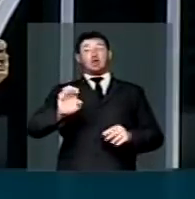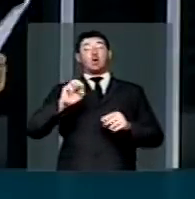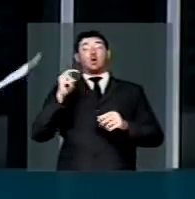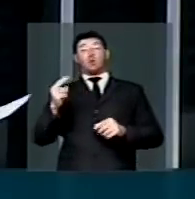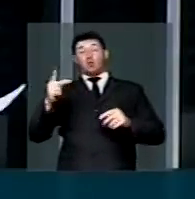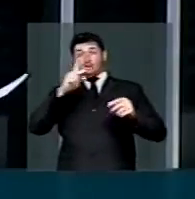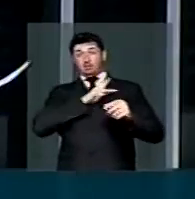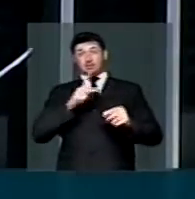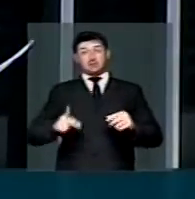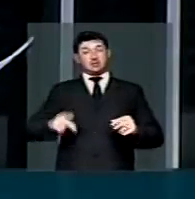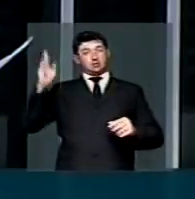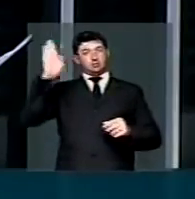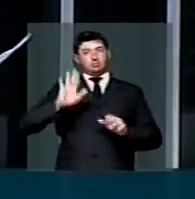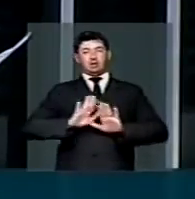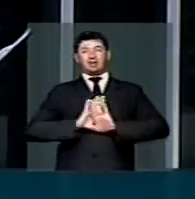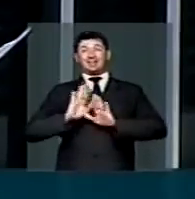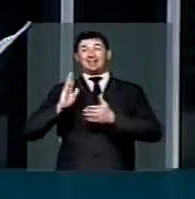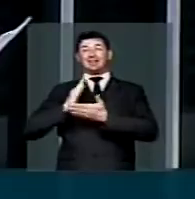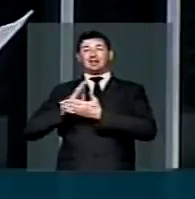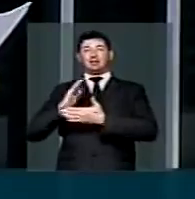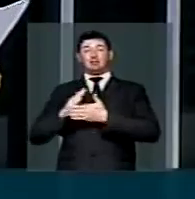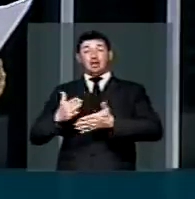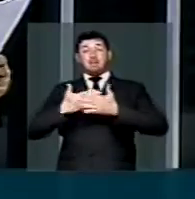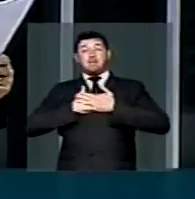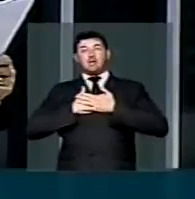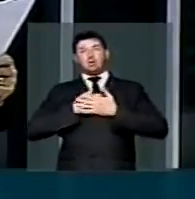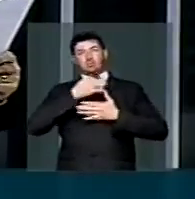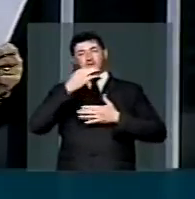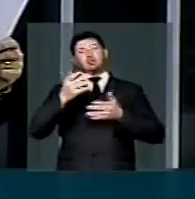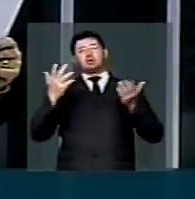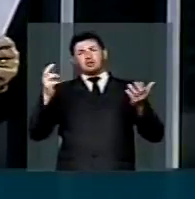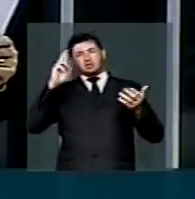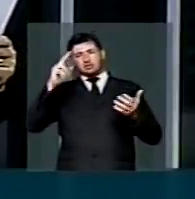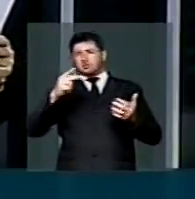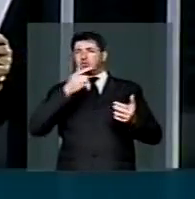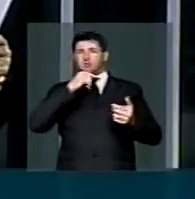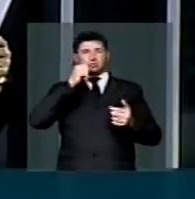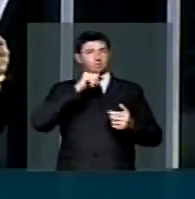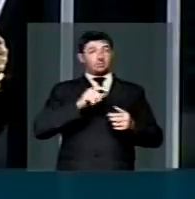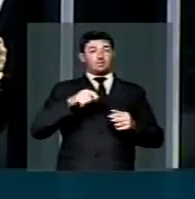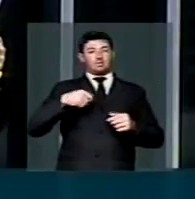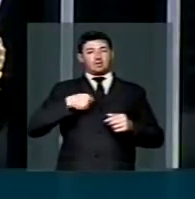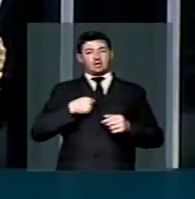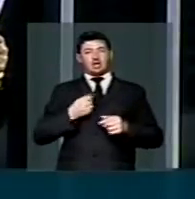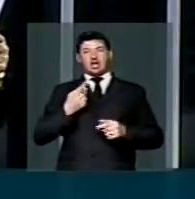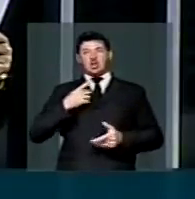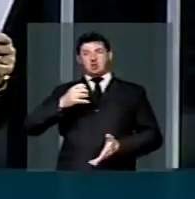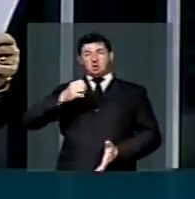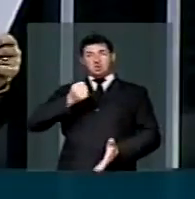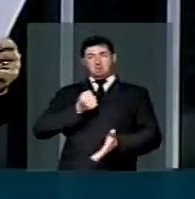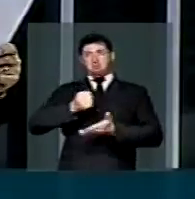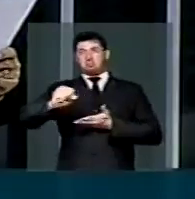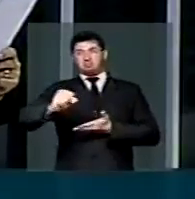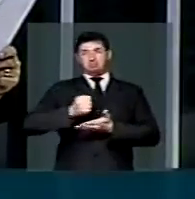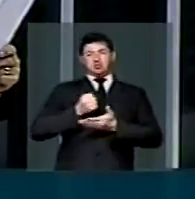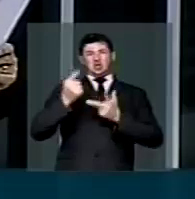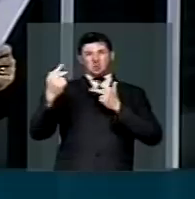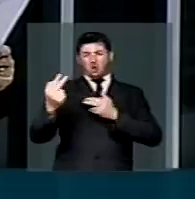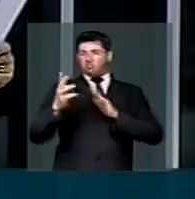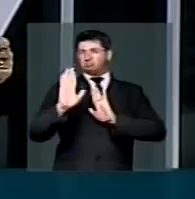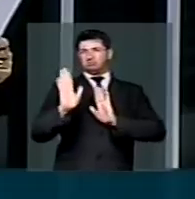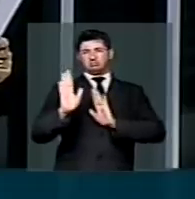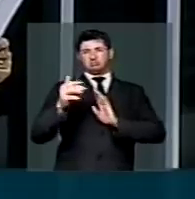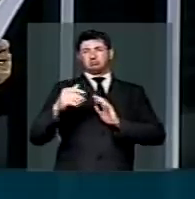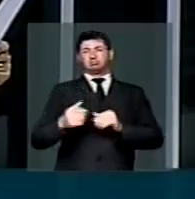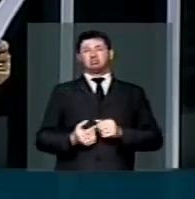a presidência nacional. Pois bem, senhoras e senhores, eu não revidarei com a mesma moeda, ou